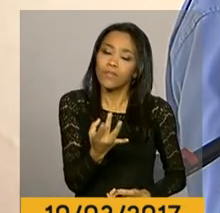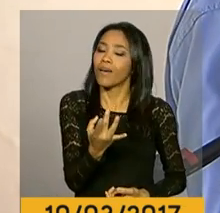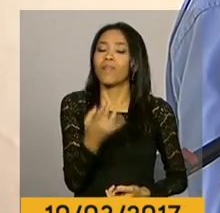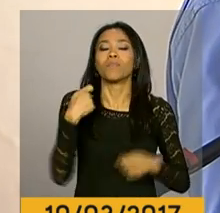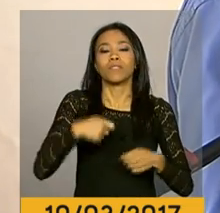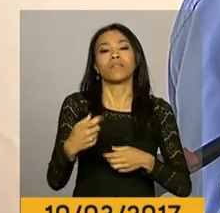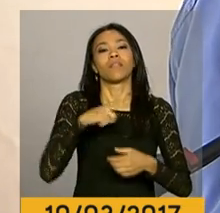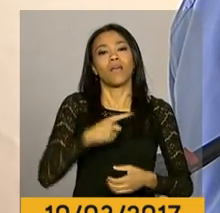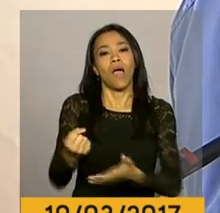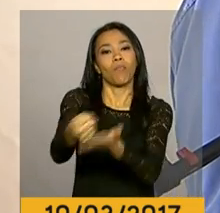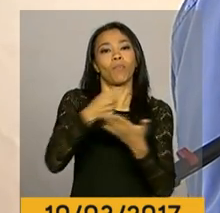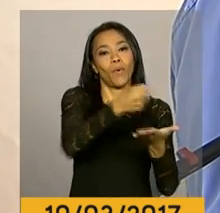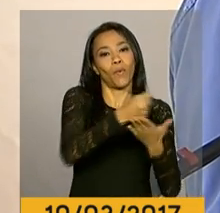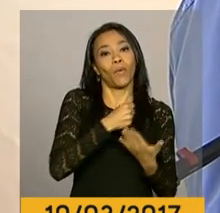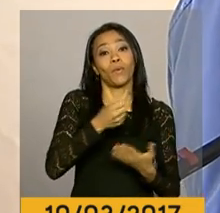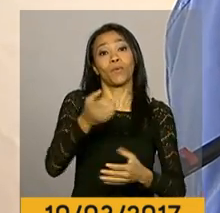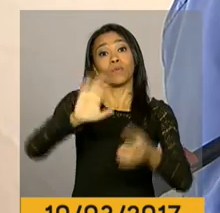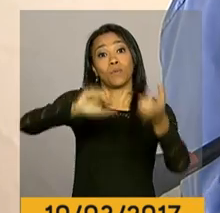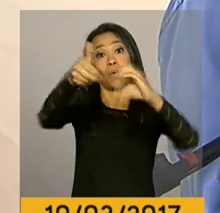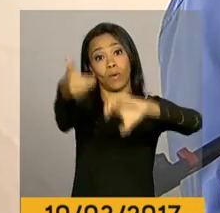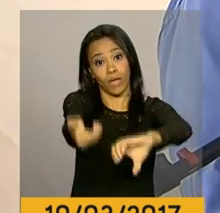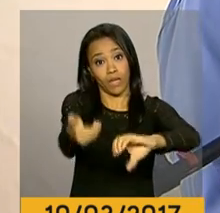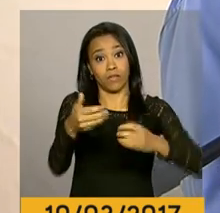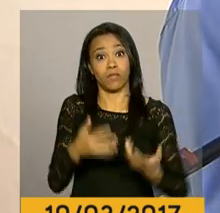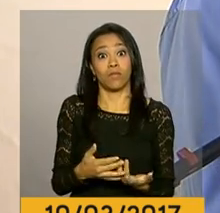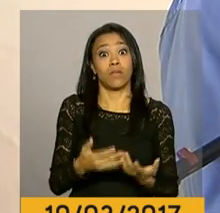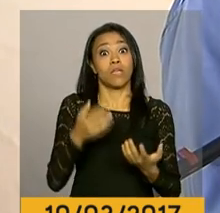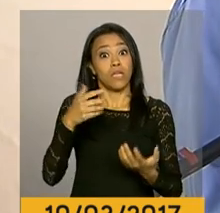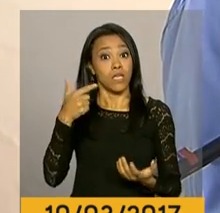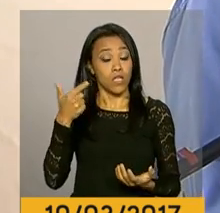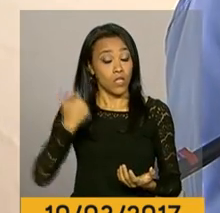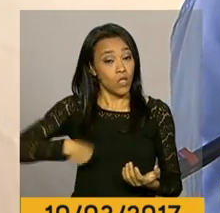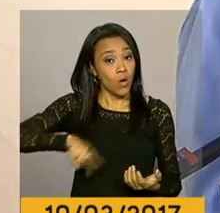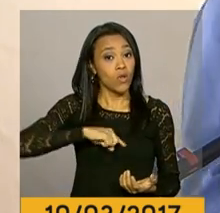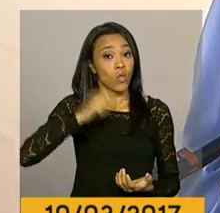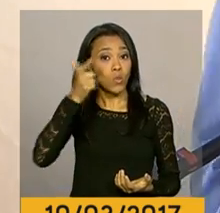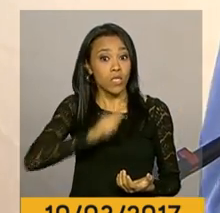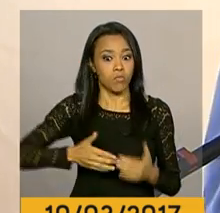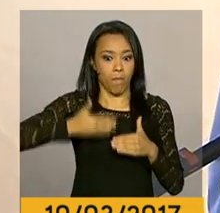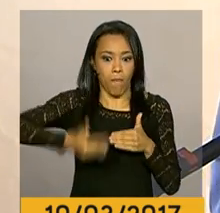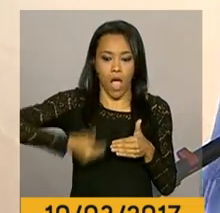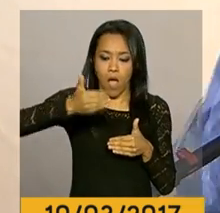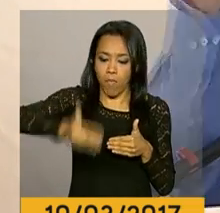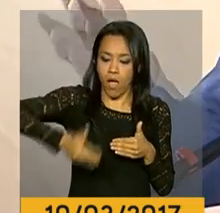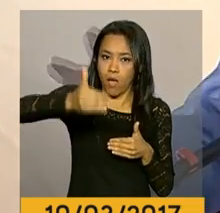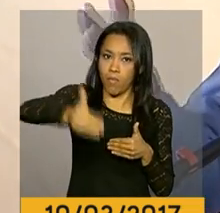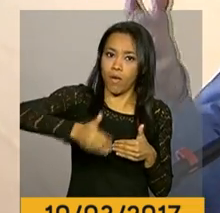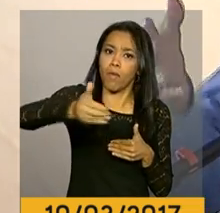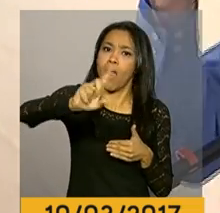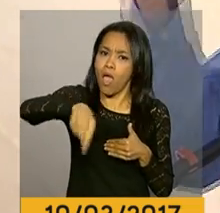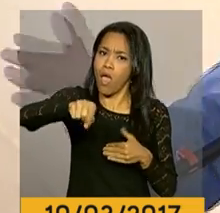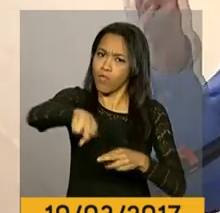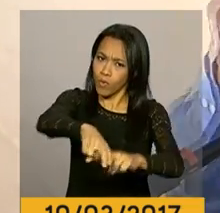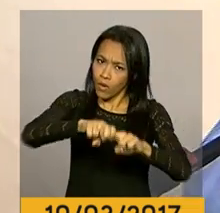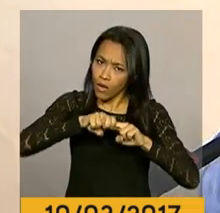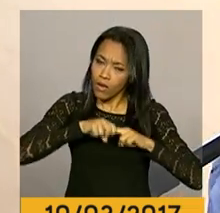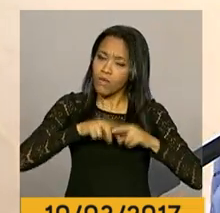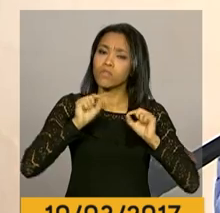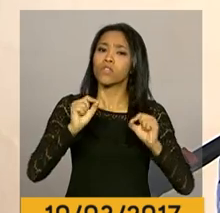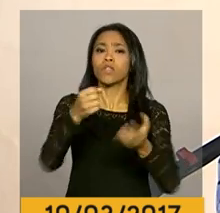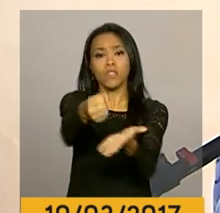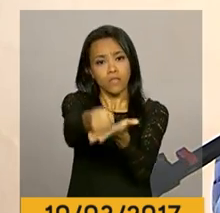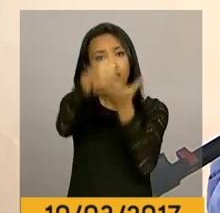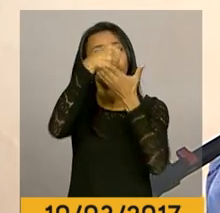tiver o apoio do Congresso Nacional. E os grandes avanços que nós tivemos se deveu precisamente